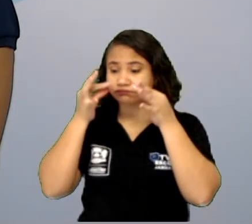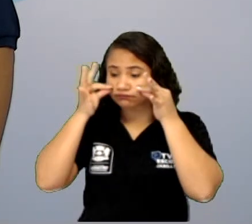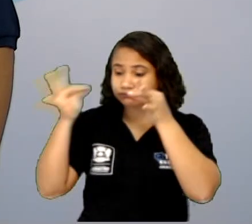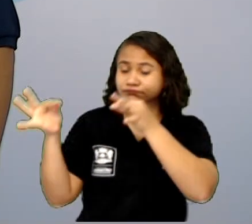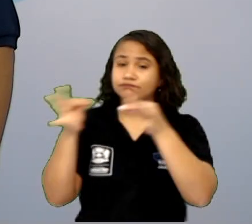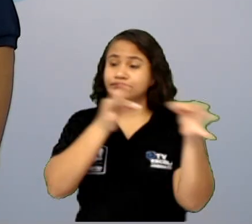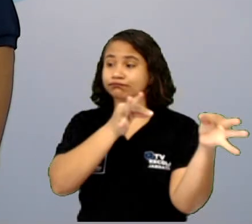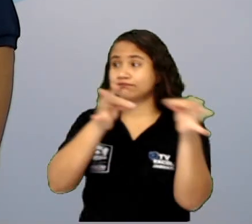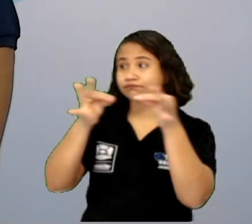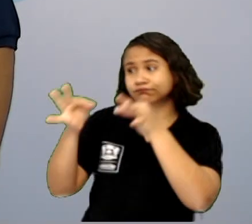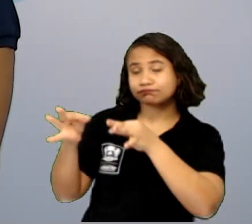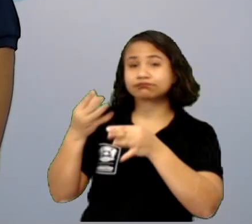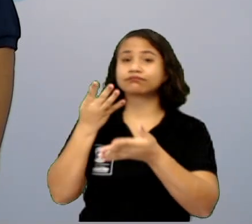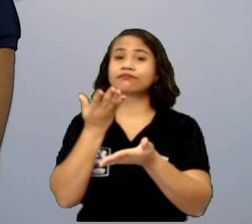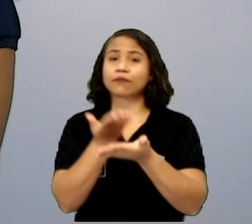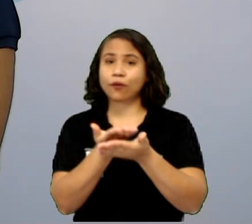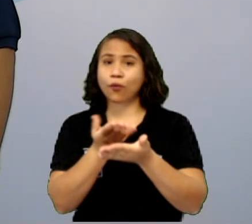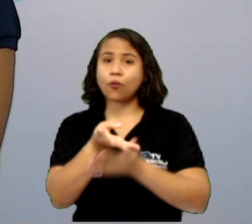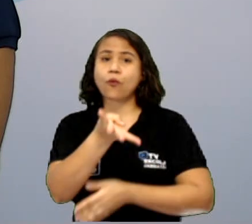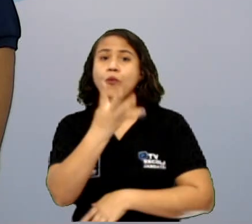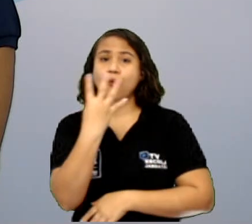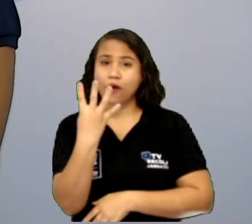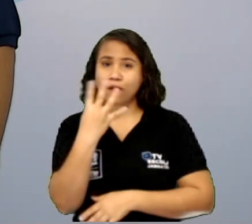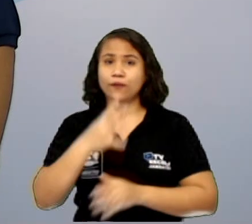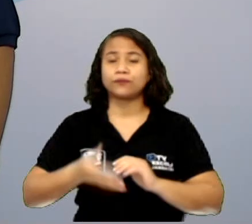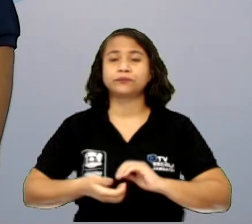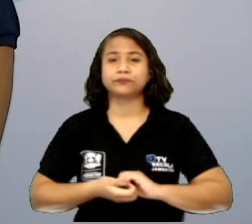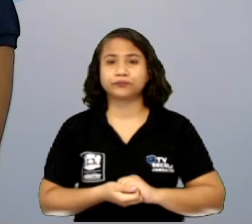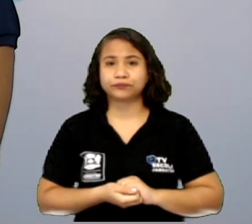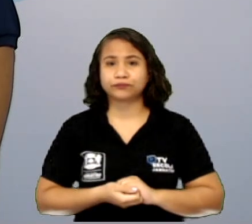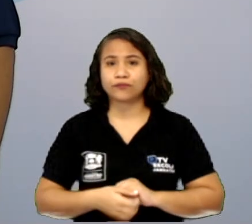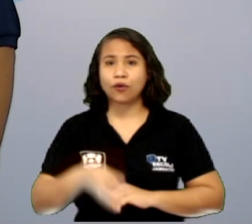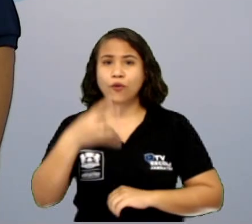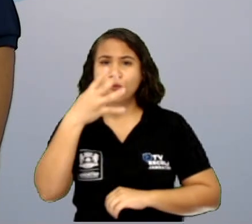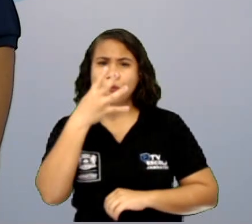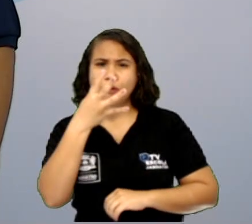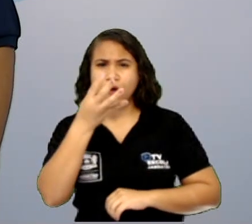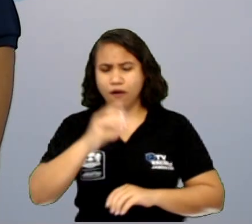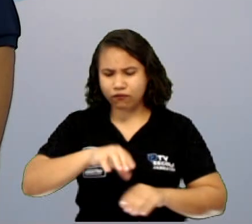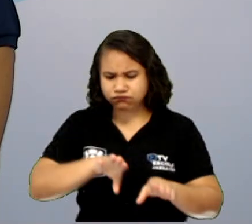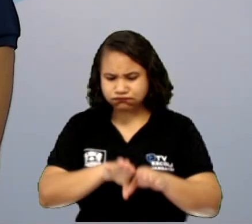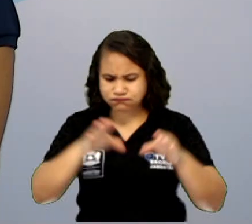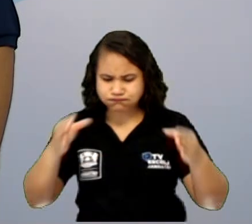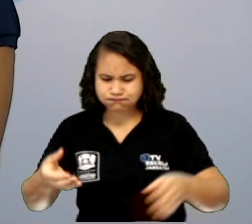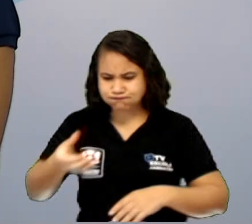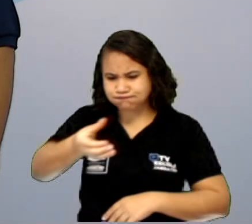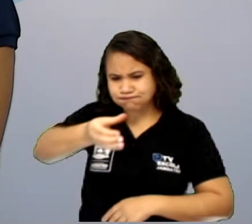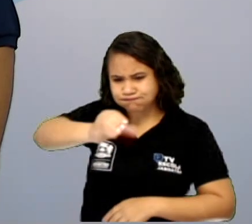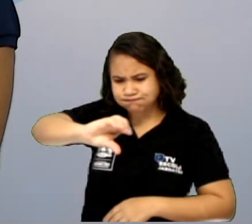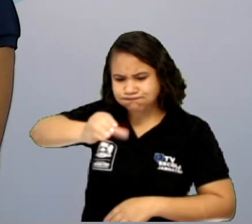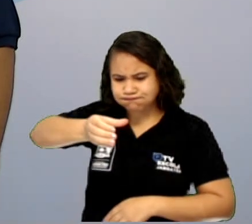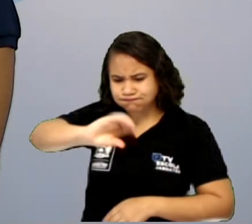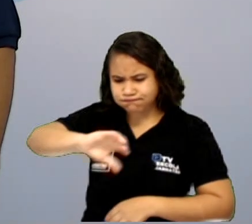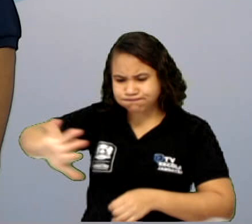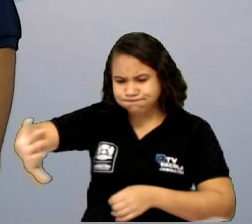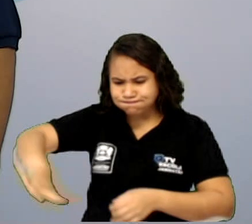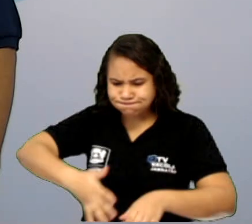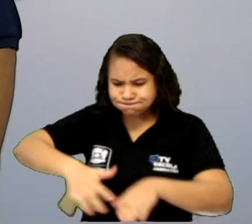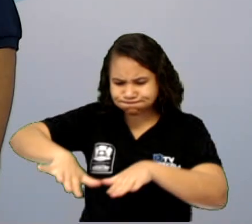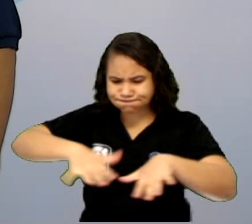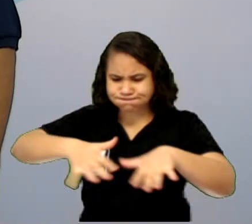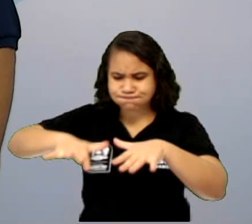aula 4 olha comigo aí na tela em 4 torneiras iguais encher um tanque com água em